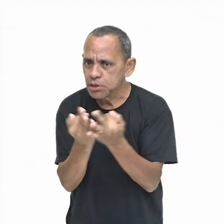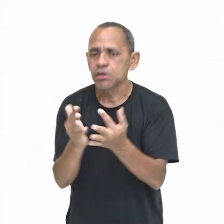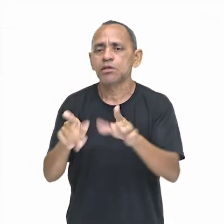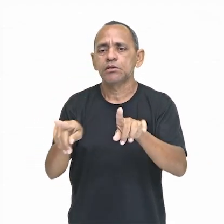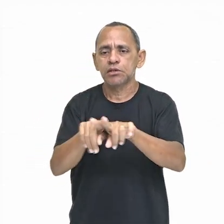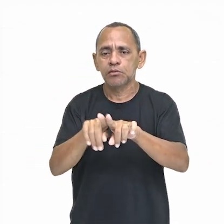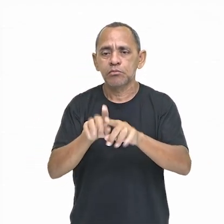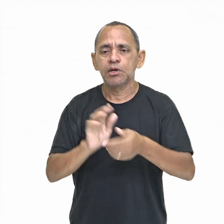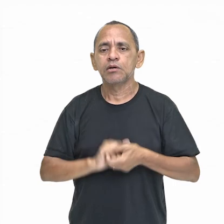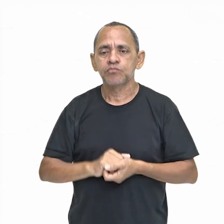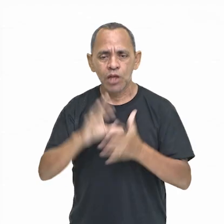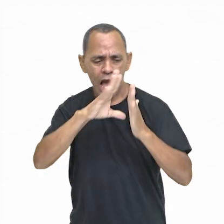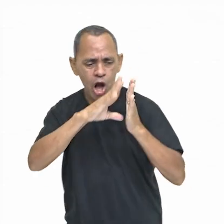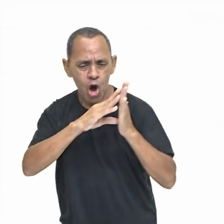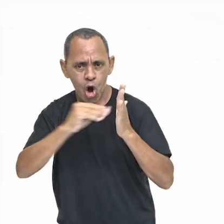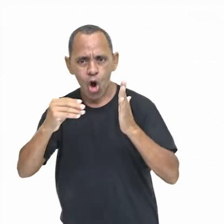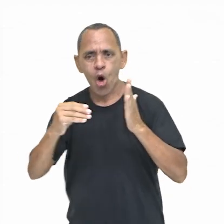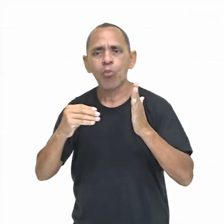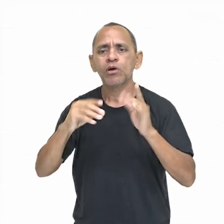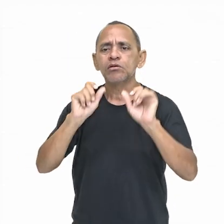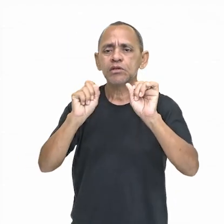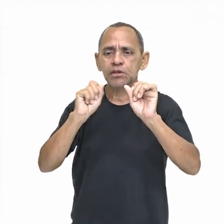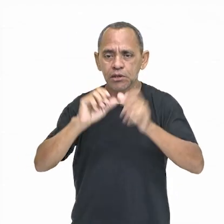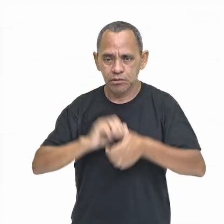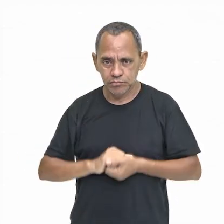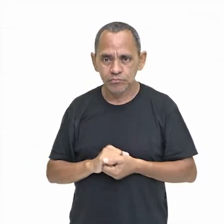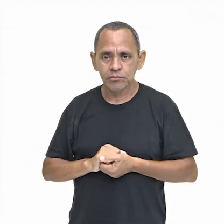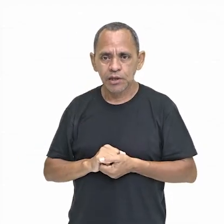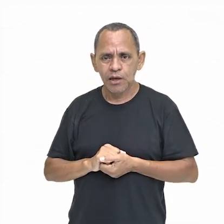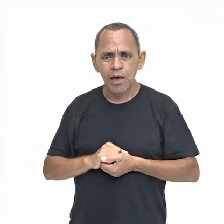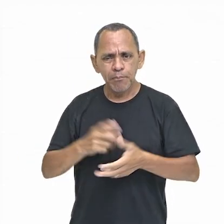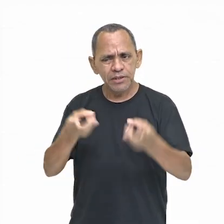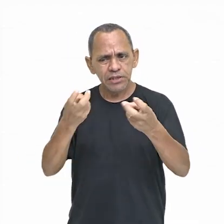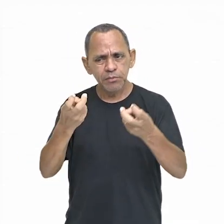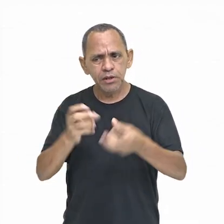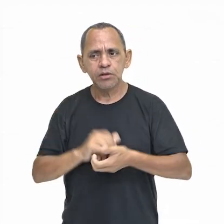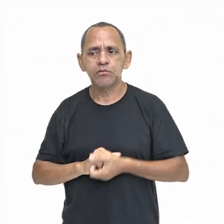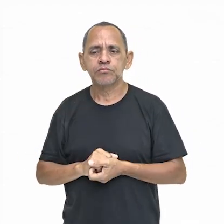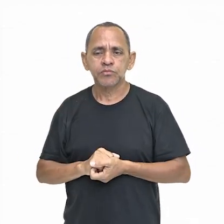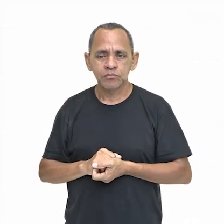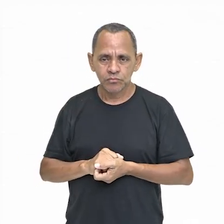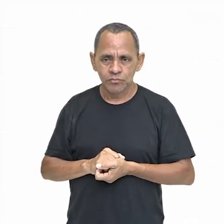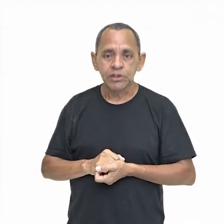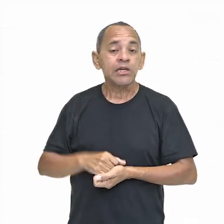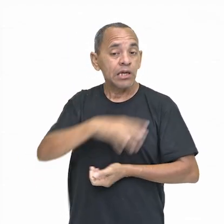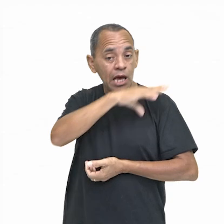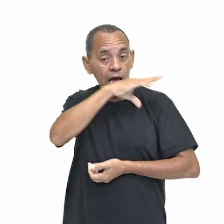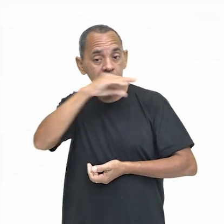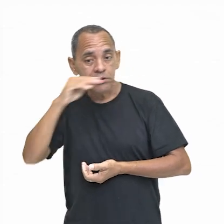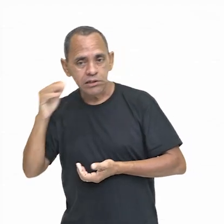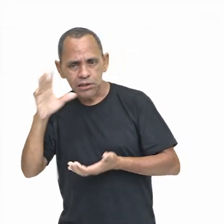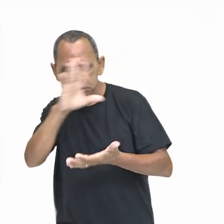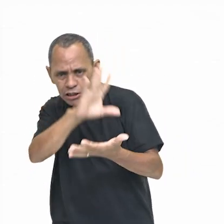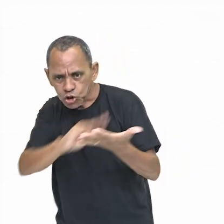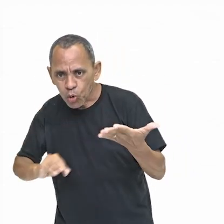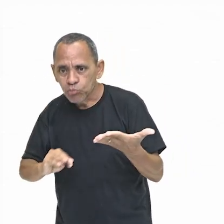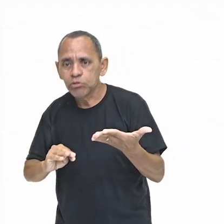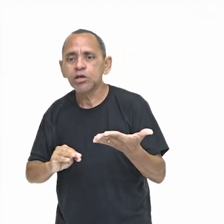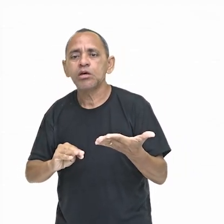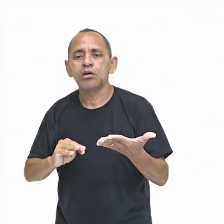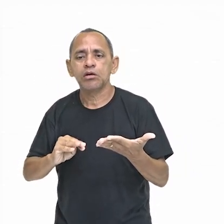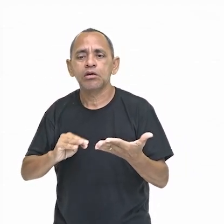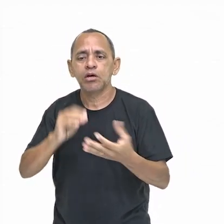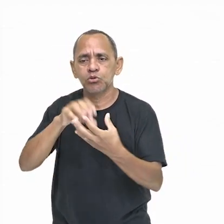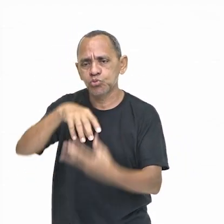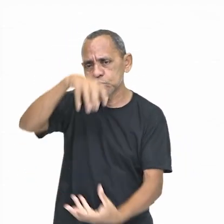A imitação, vejam que as crianças elas imitam os adultos, né? E a identificação.